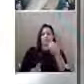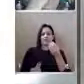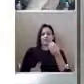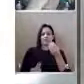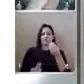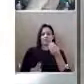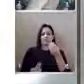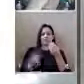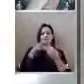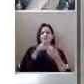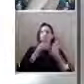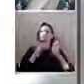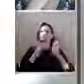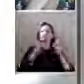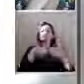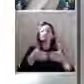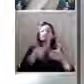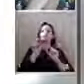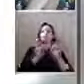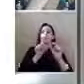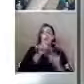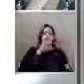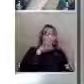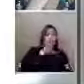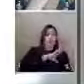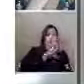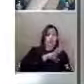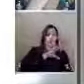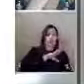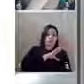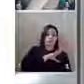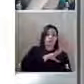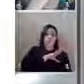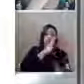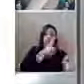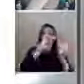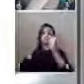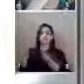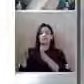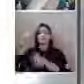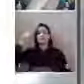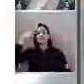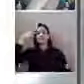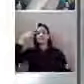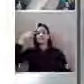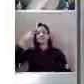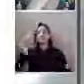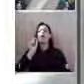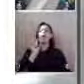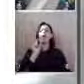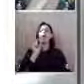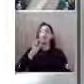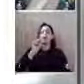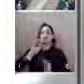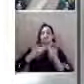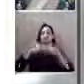unidirecional, na direção português e espanhol, sobre alimentos regionais